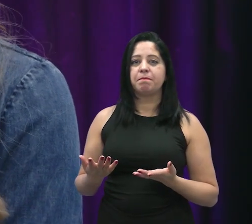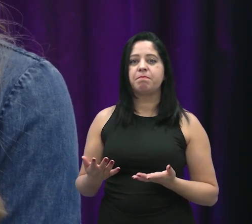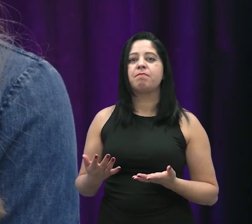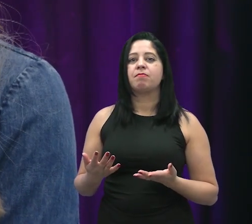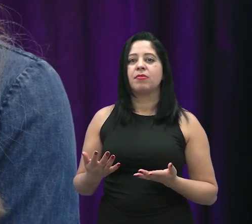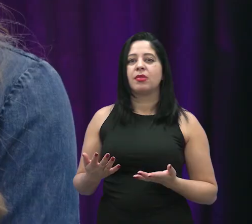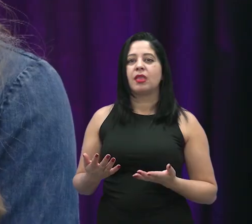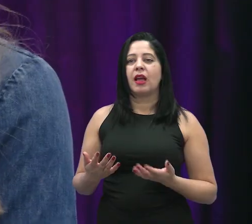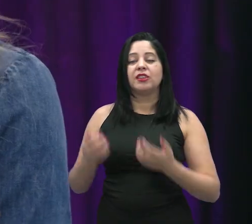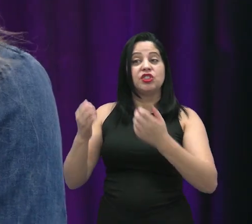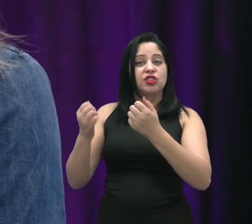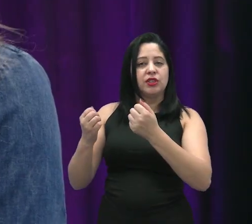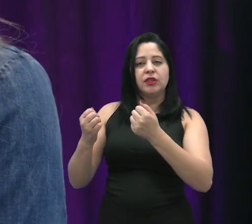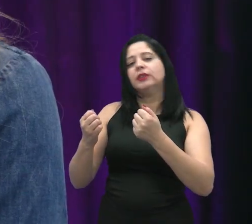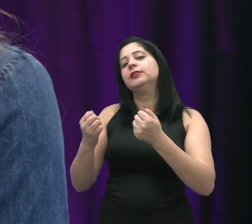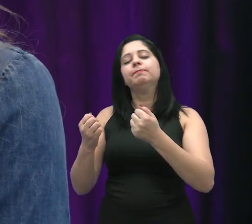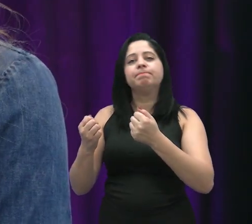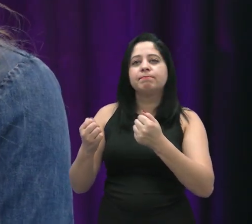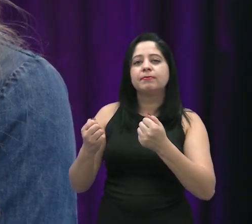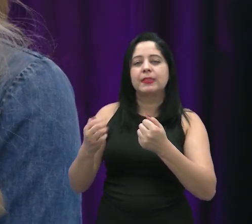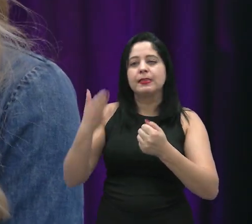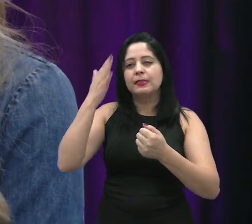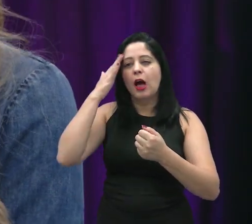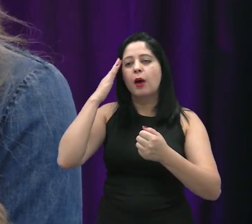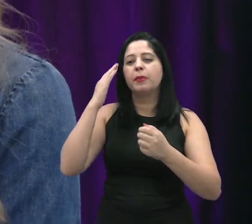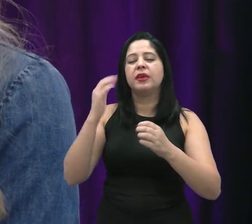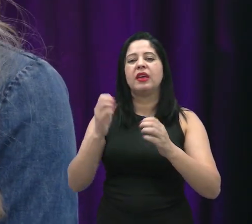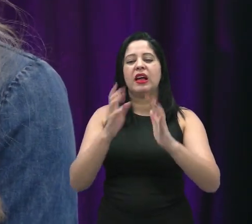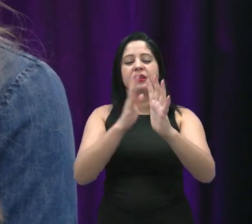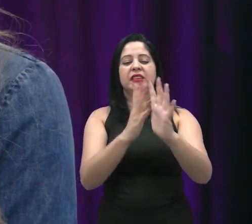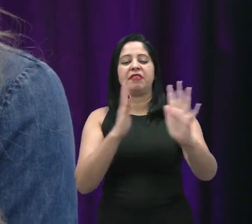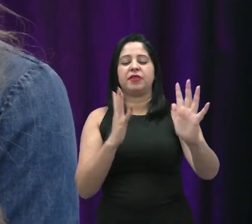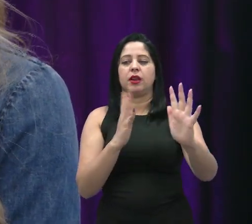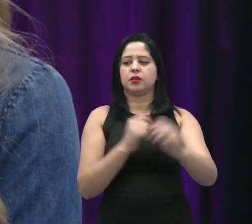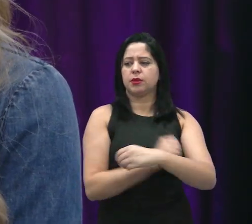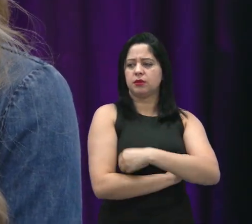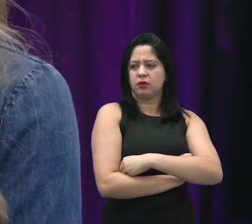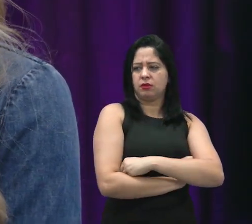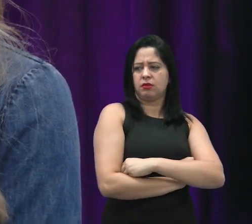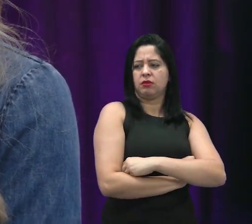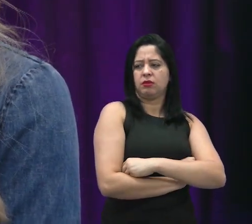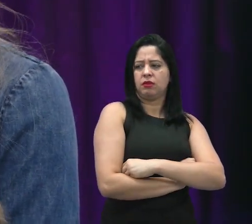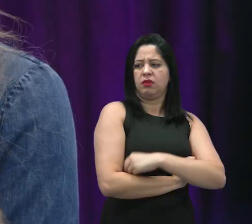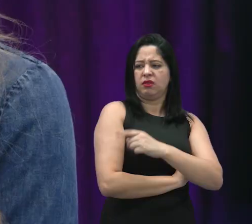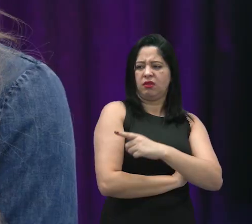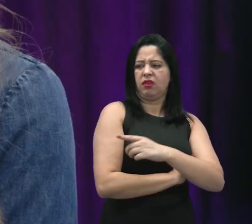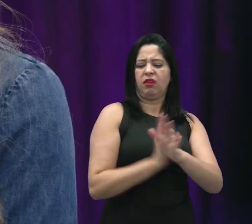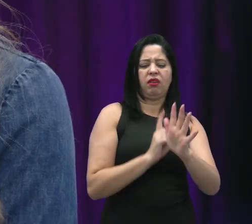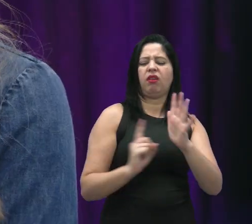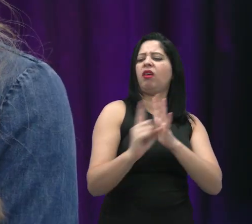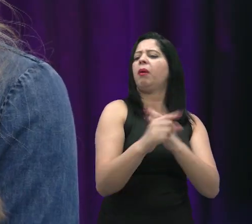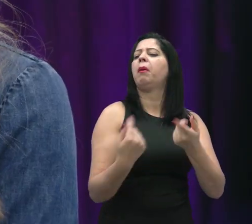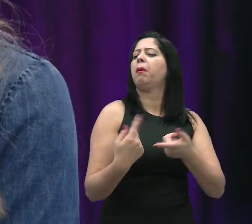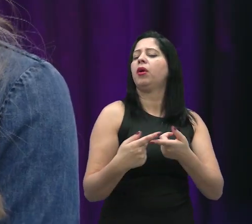essa criança. Quando vem o externo, com um olhar de resistência, com um olhar de julgamento, né, o que você falaria